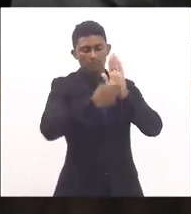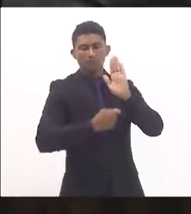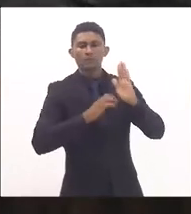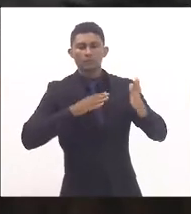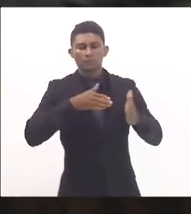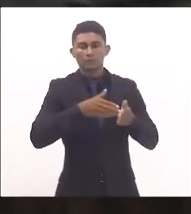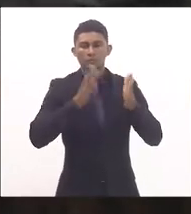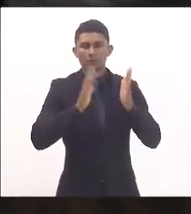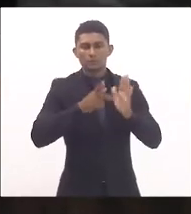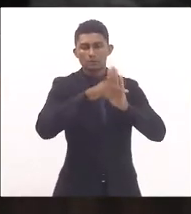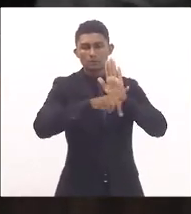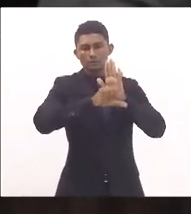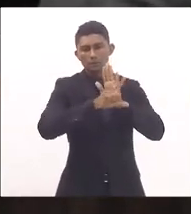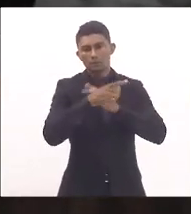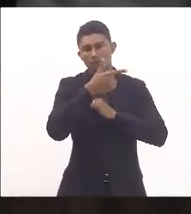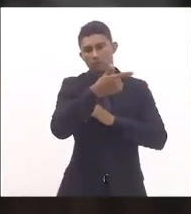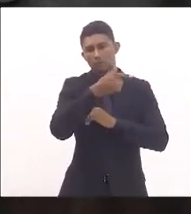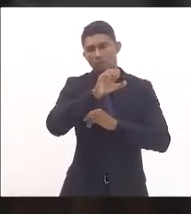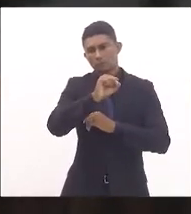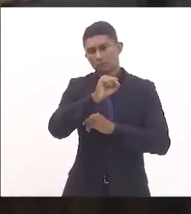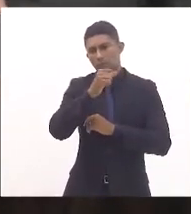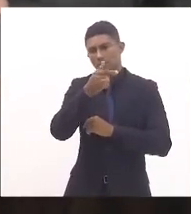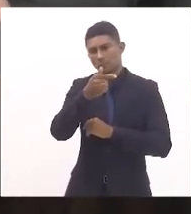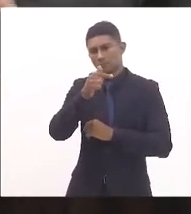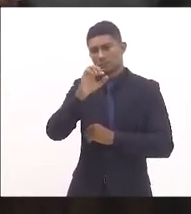projeto de lei 2870.